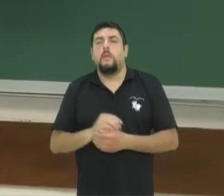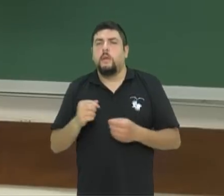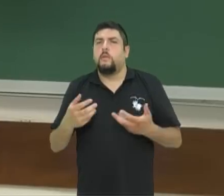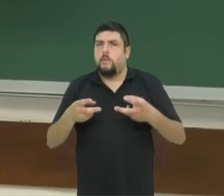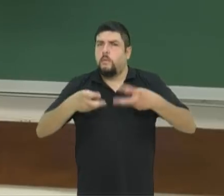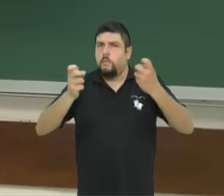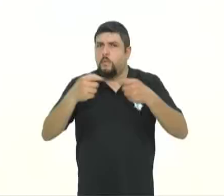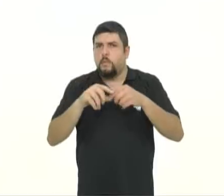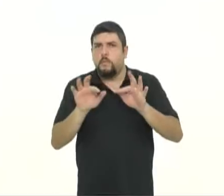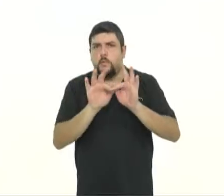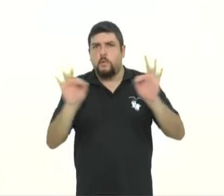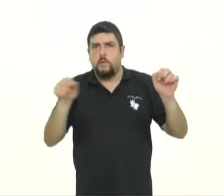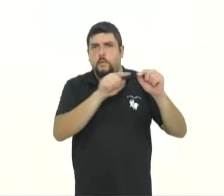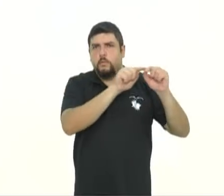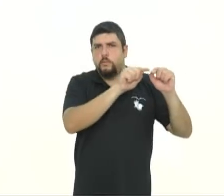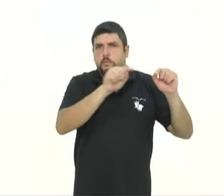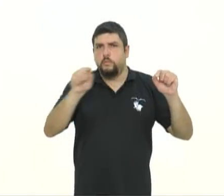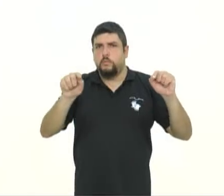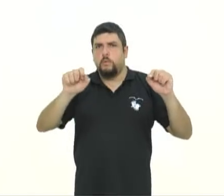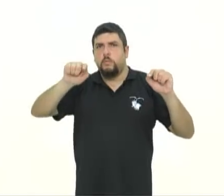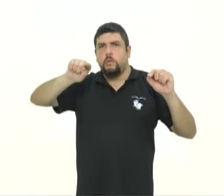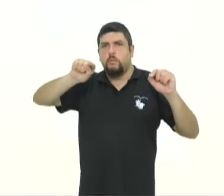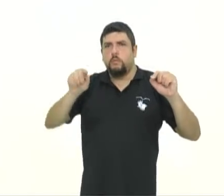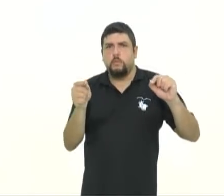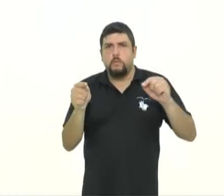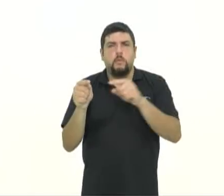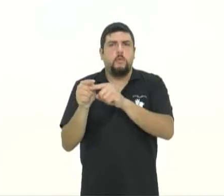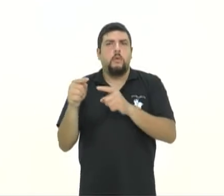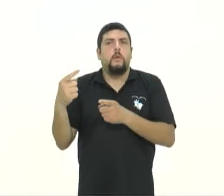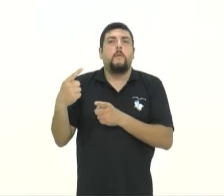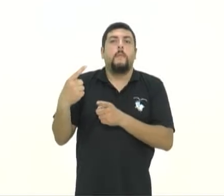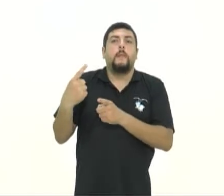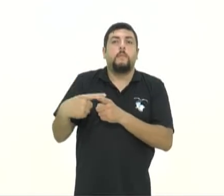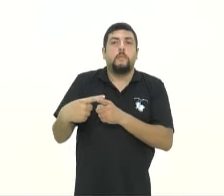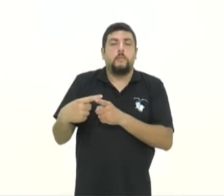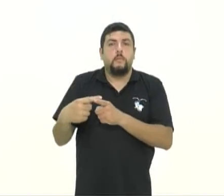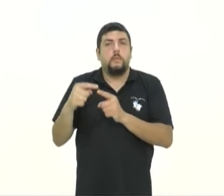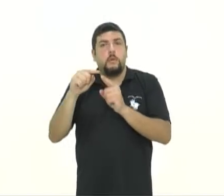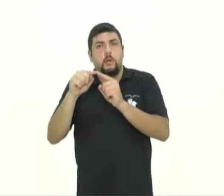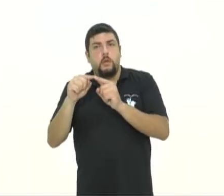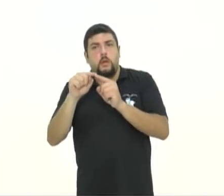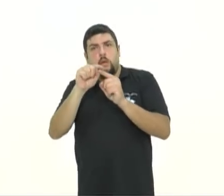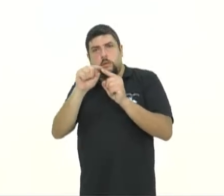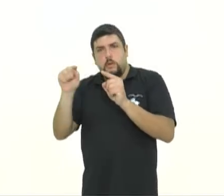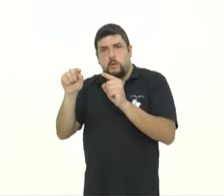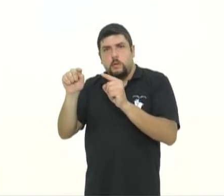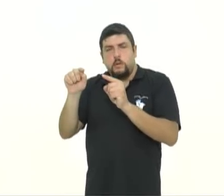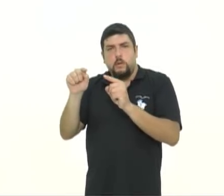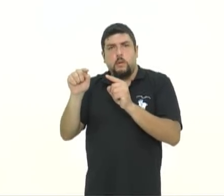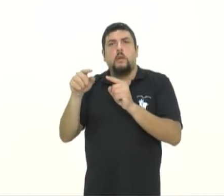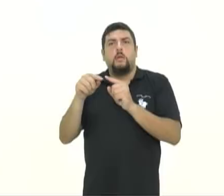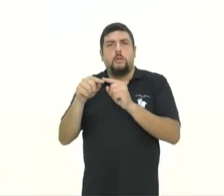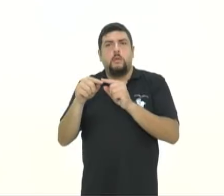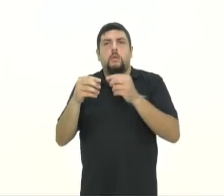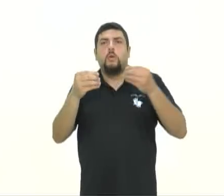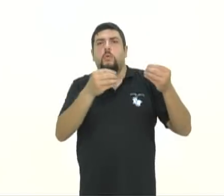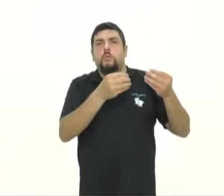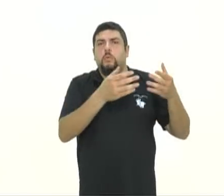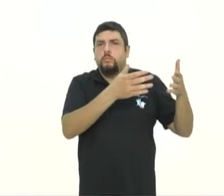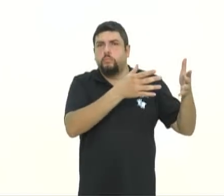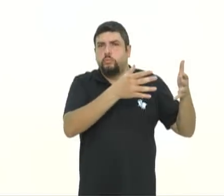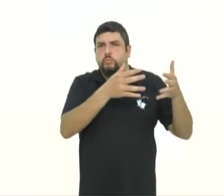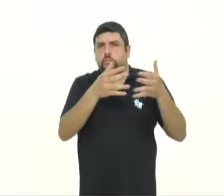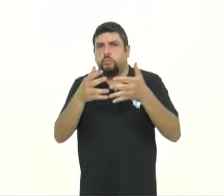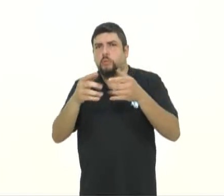Né? Então, em consonância à mitologia grega, vírgula, Atlas foi um titã. Então, eu trago ali uma